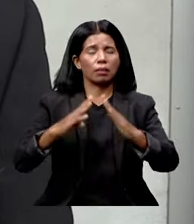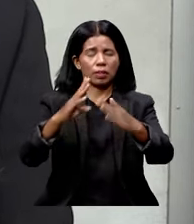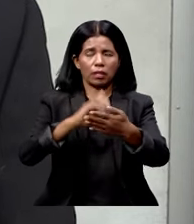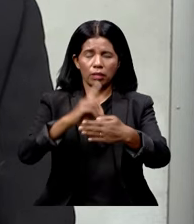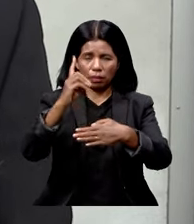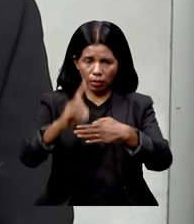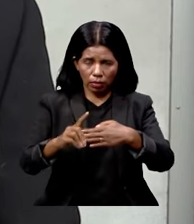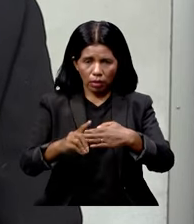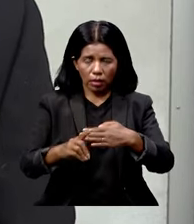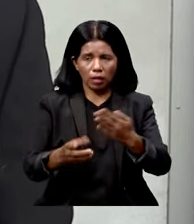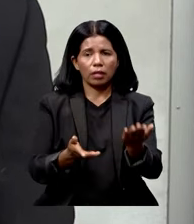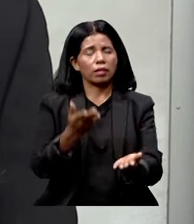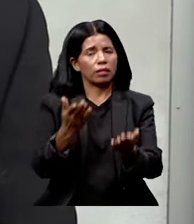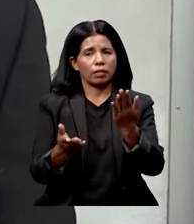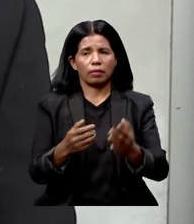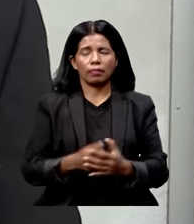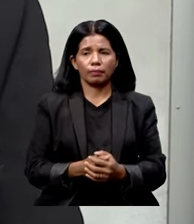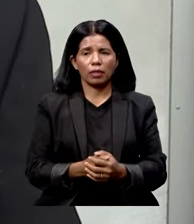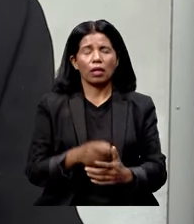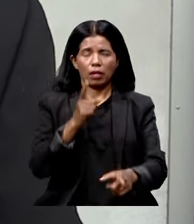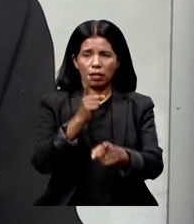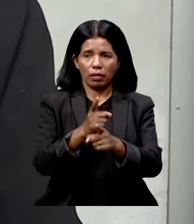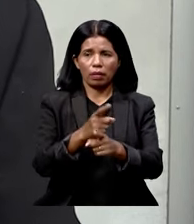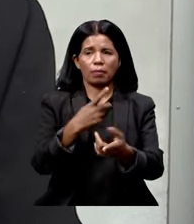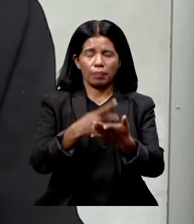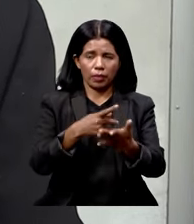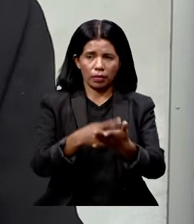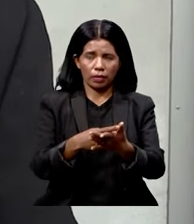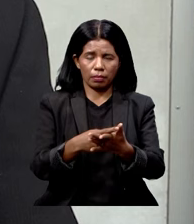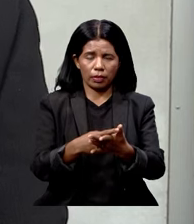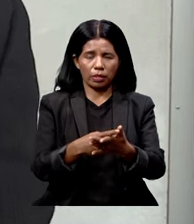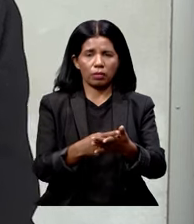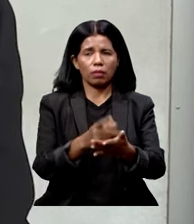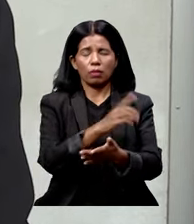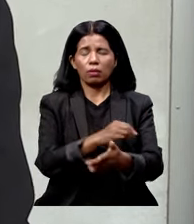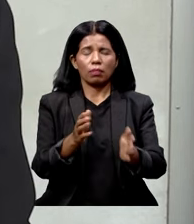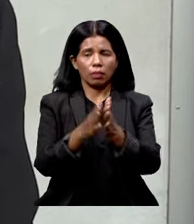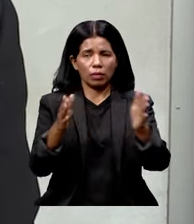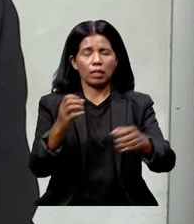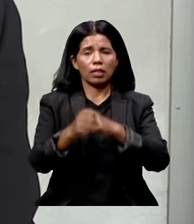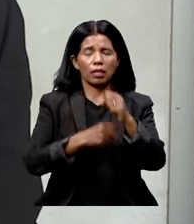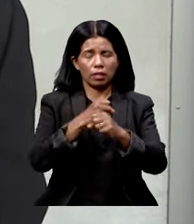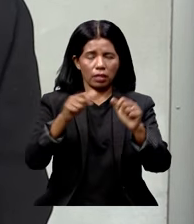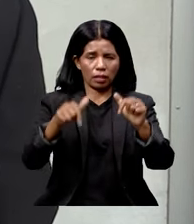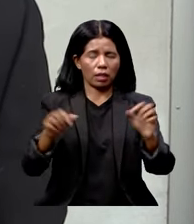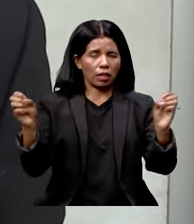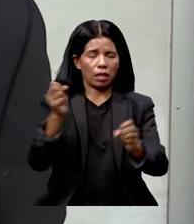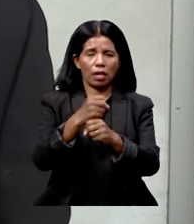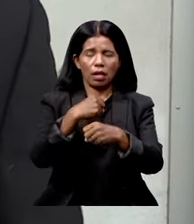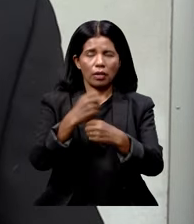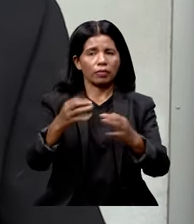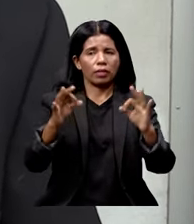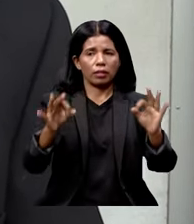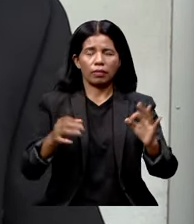ongoing, multianual. Los galé, projeto multianual. Cada ia tinang irané maka sira la consegue finaliza, ne